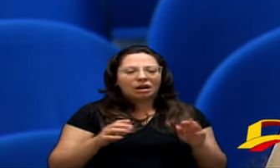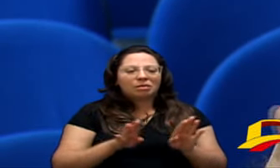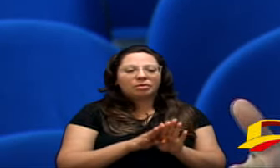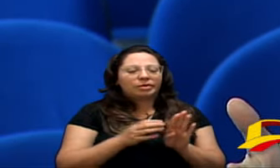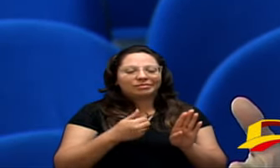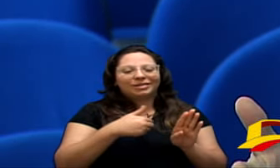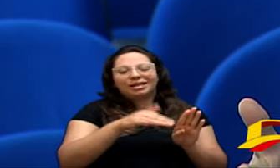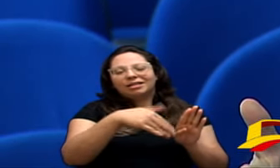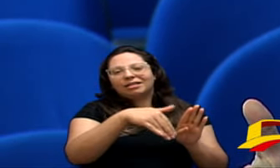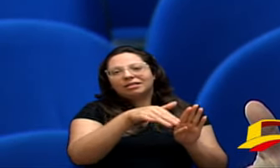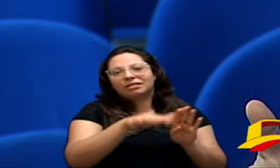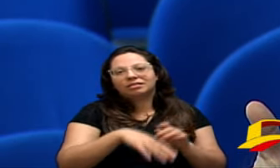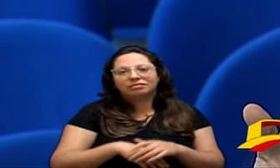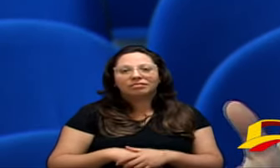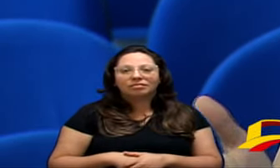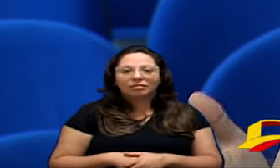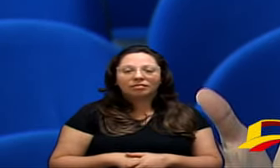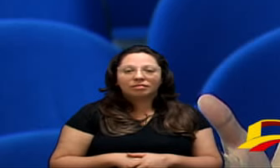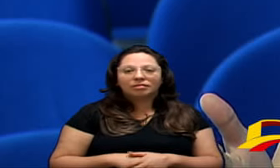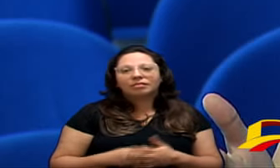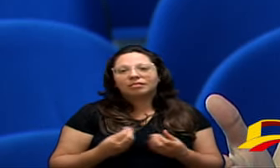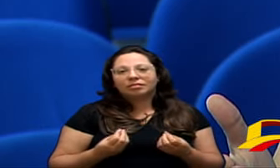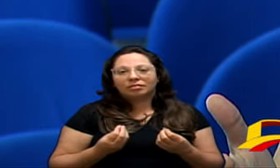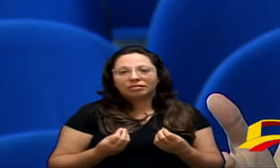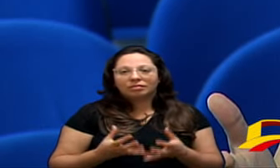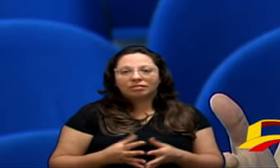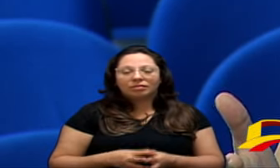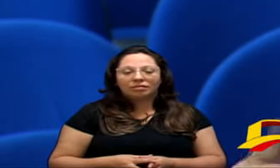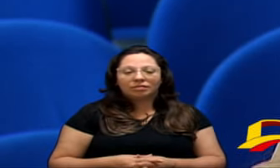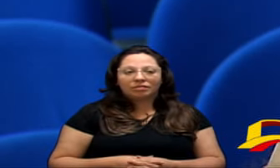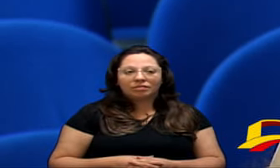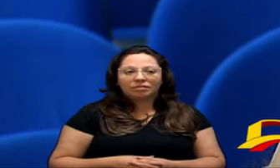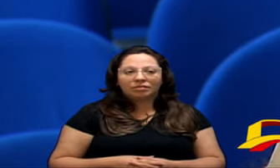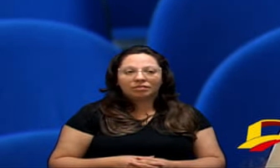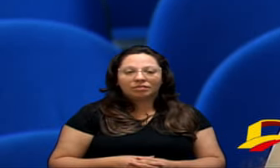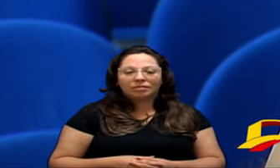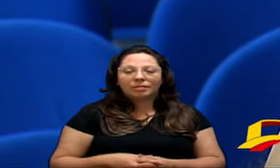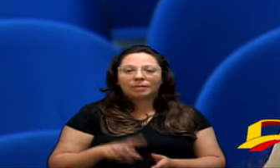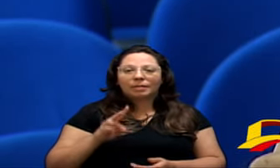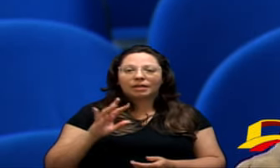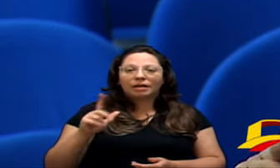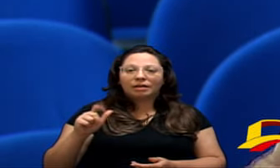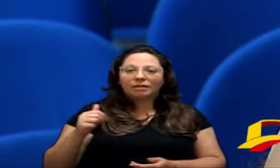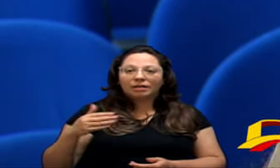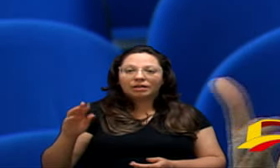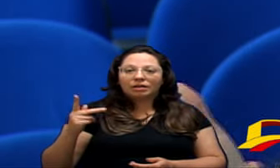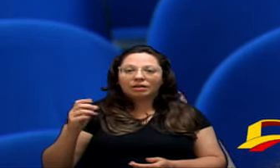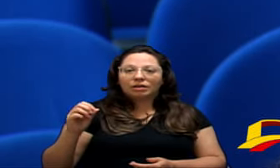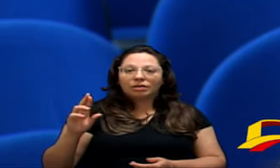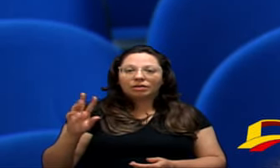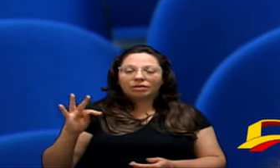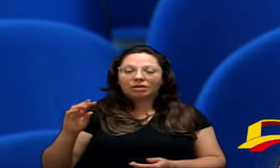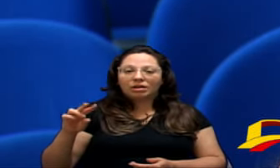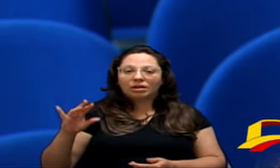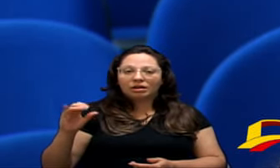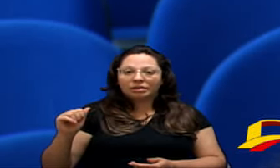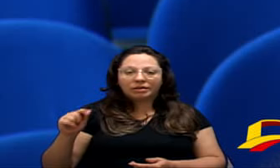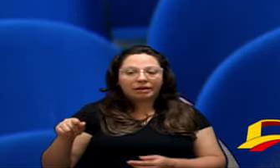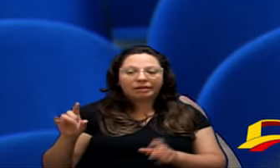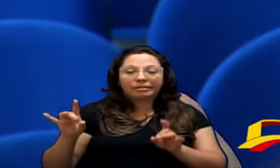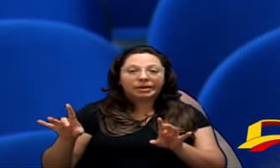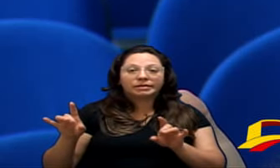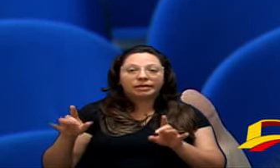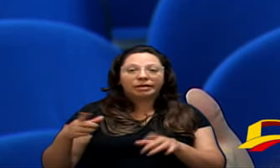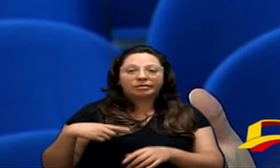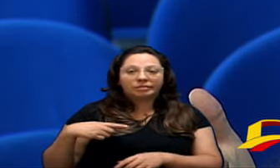deixa ele embora perfeito pelo amor de Deus gente e a Vila Hortência é é privilegiada entre aspas nesse